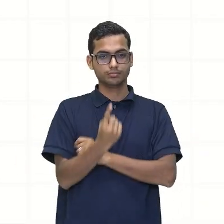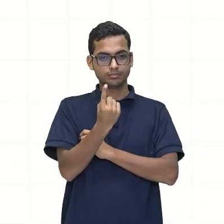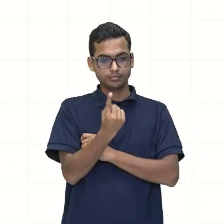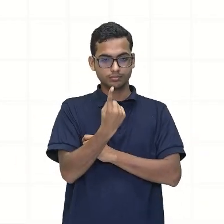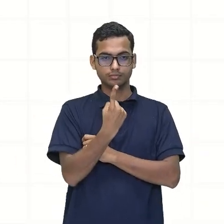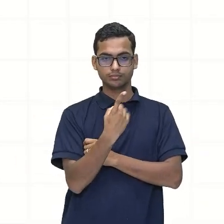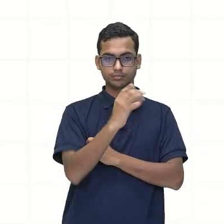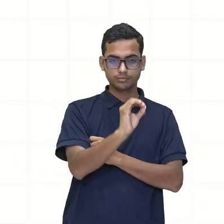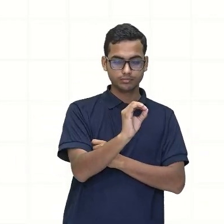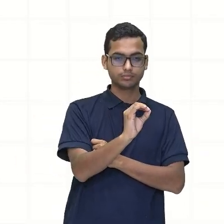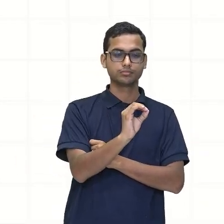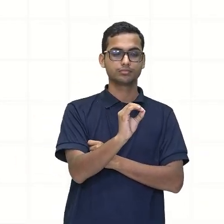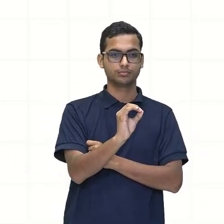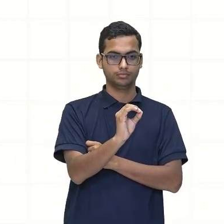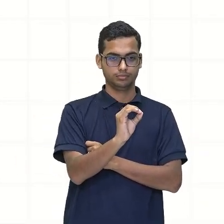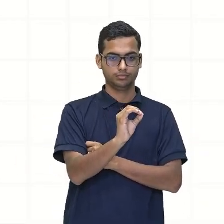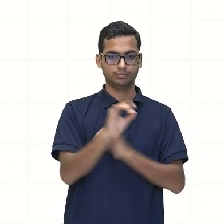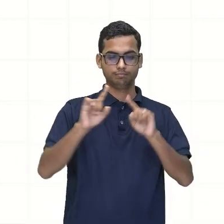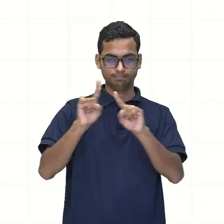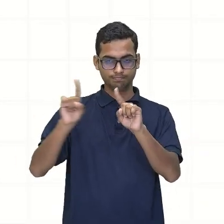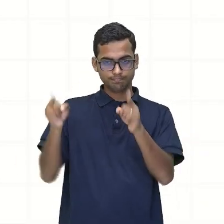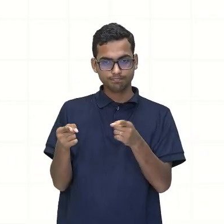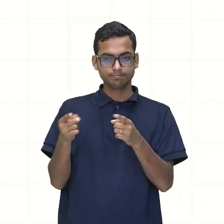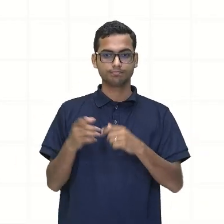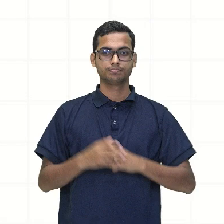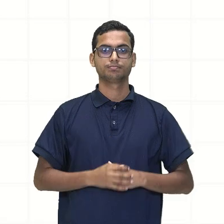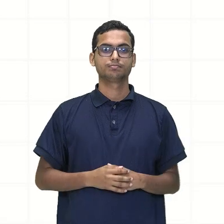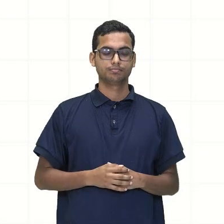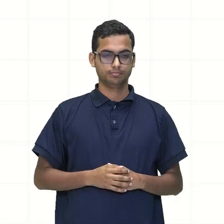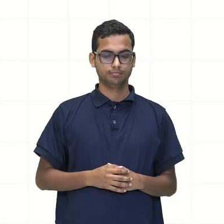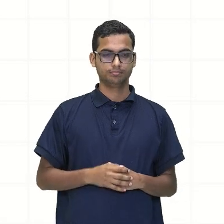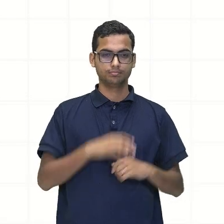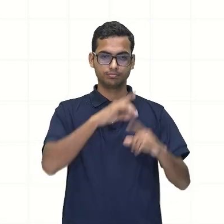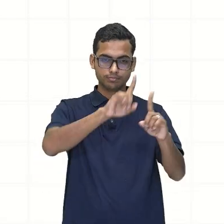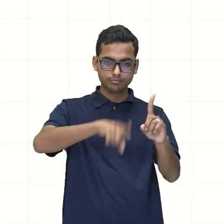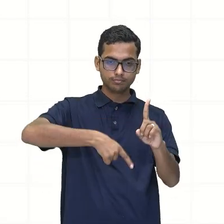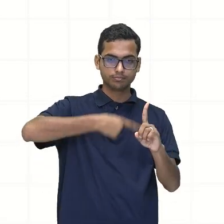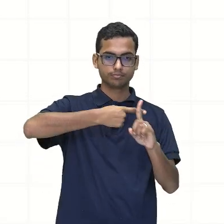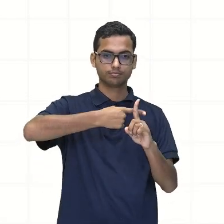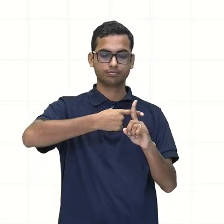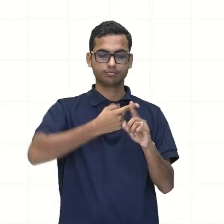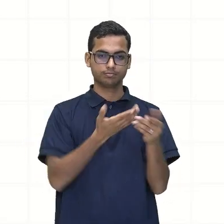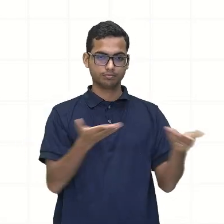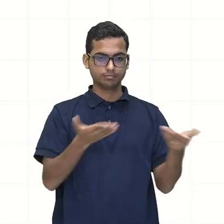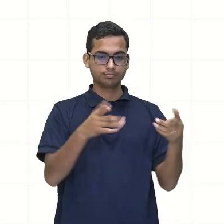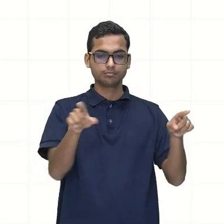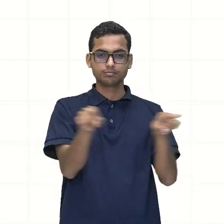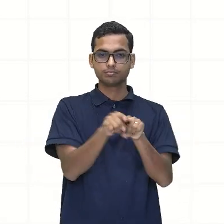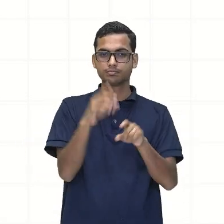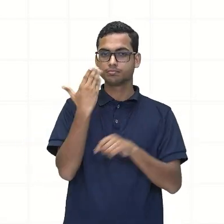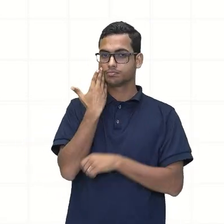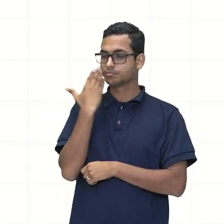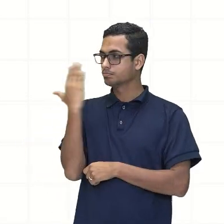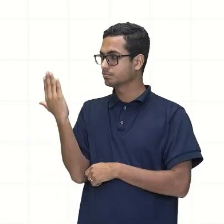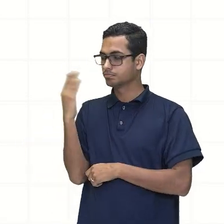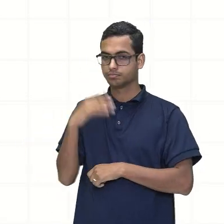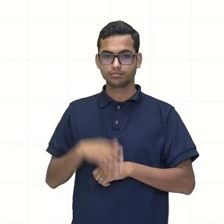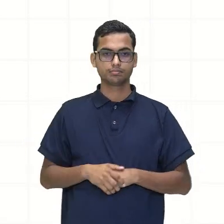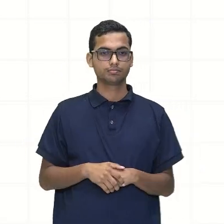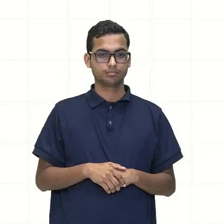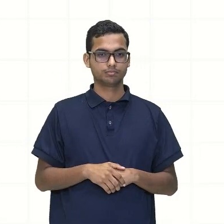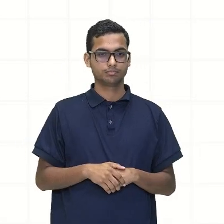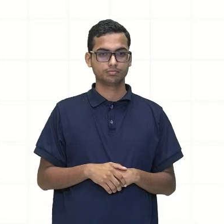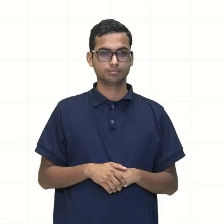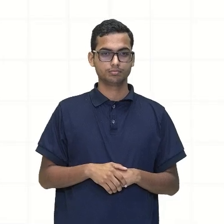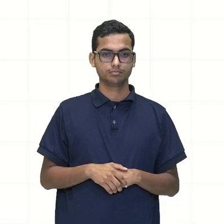10. Vou colocar aqui entre parênteses. Mais Menos 2 vezes mais 1 vai dar negativo,